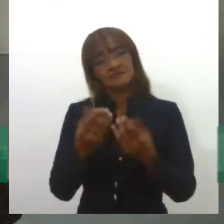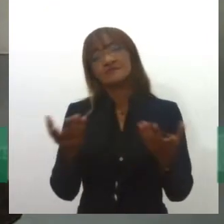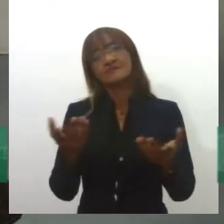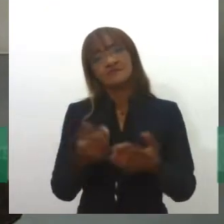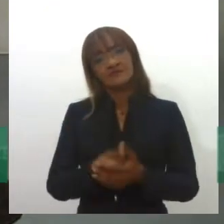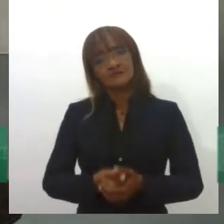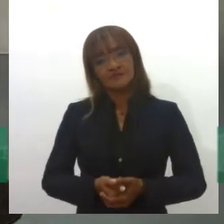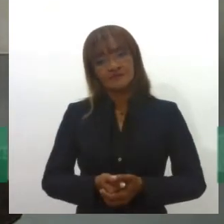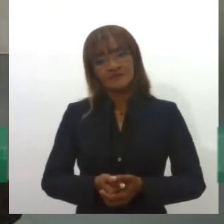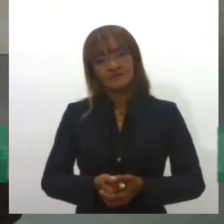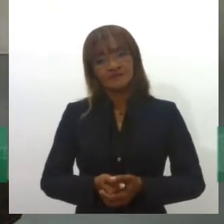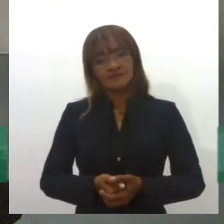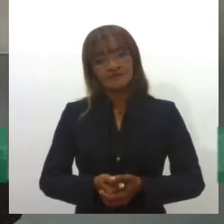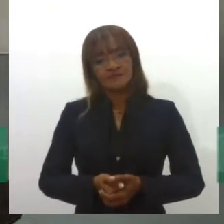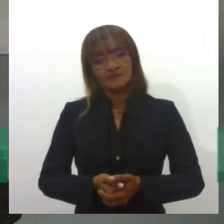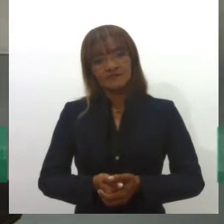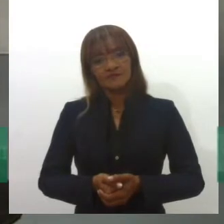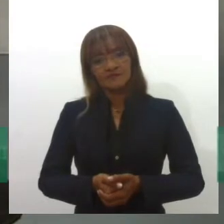públicos?